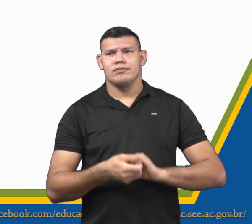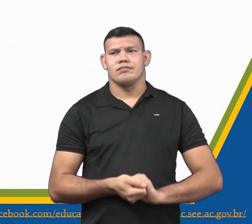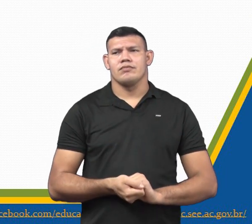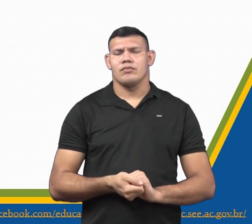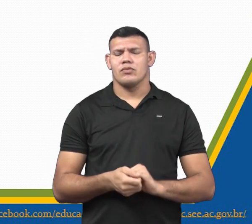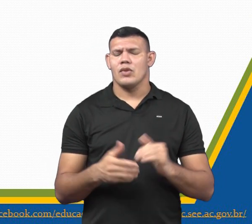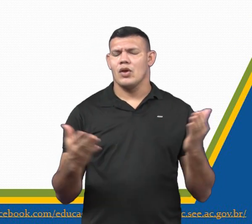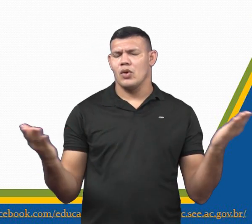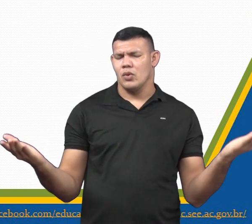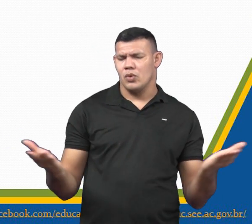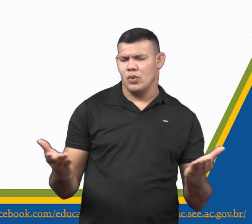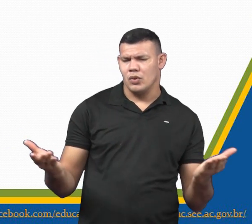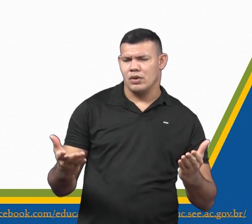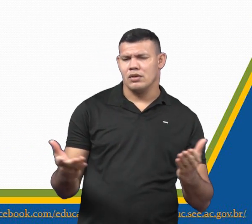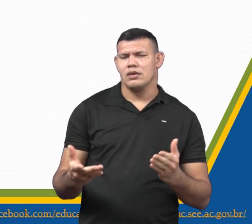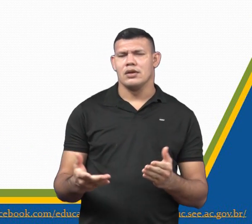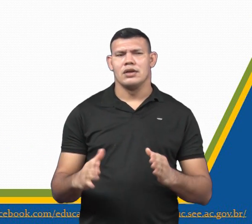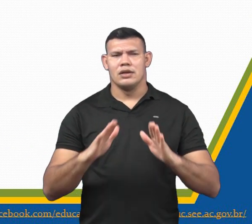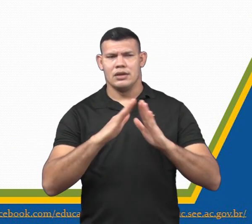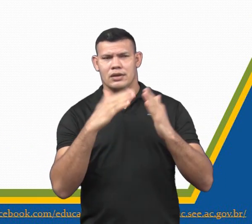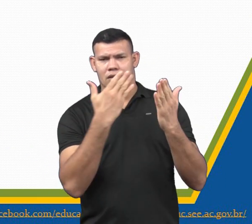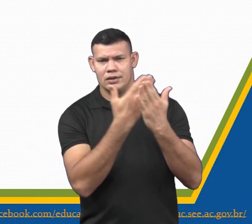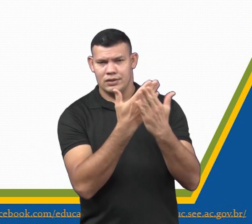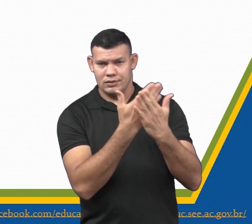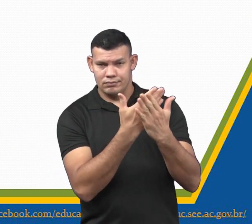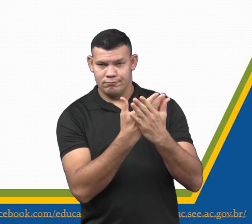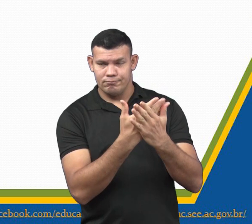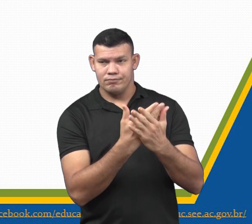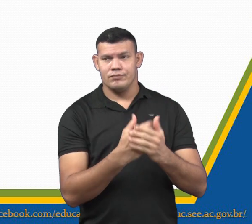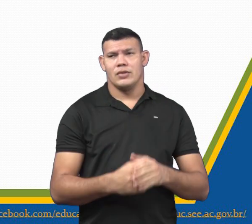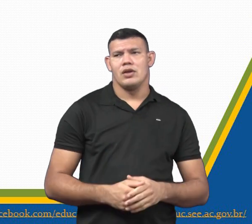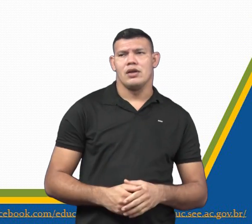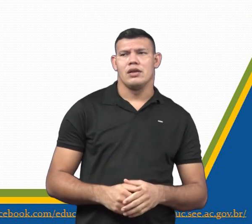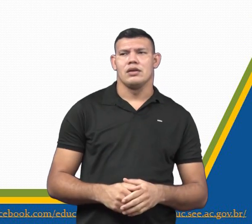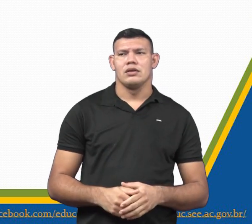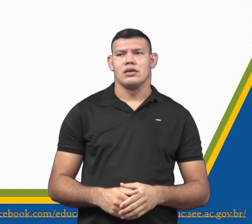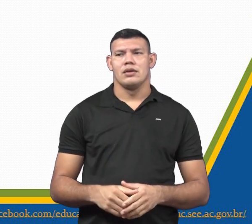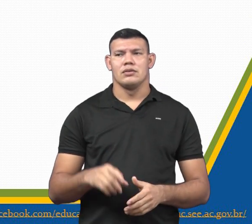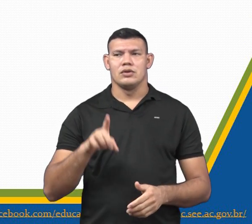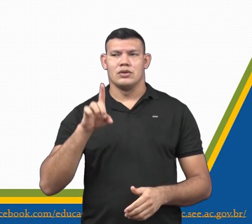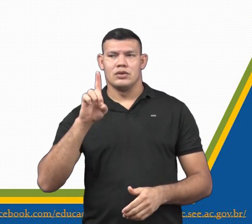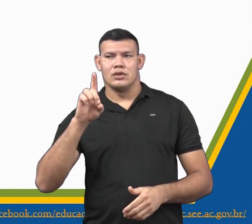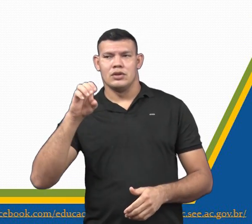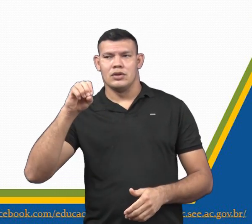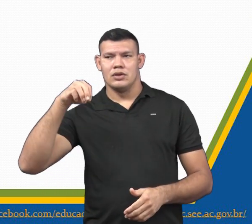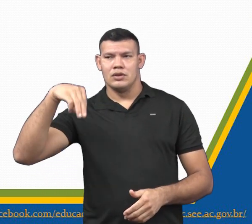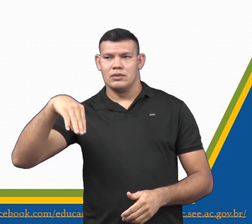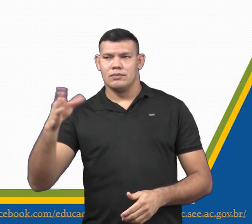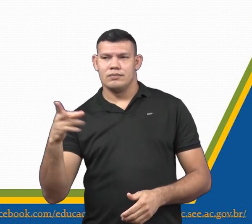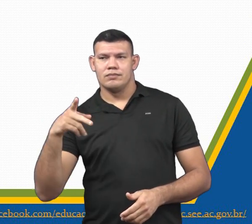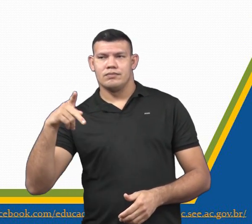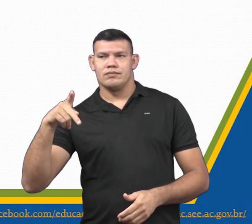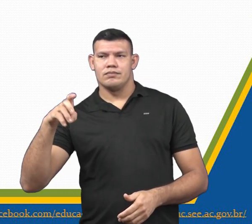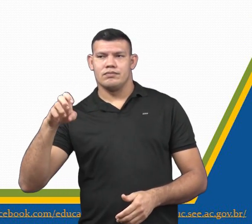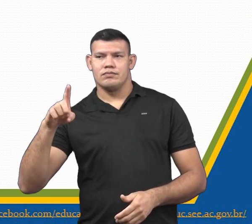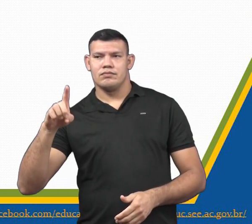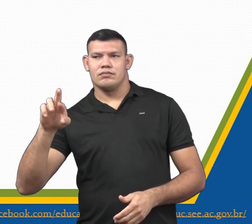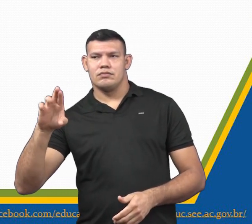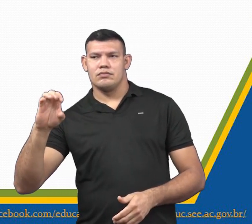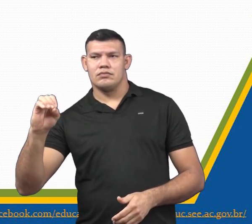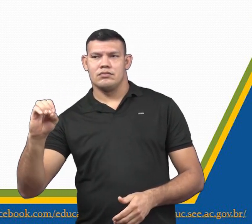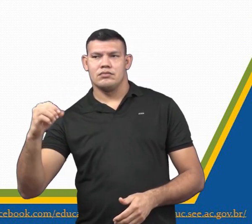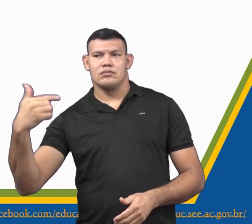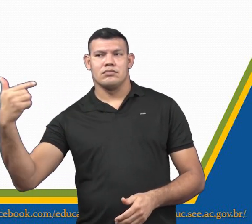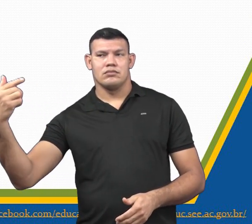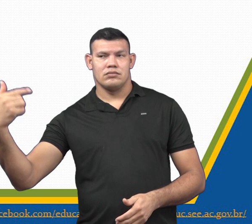Atualmente, estudo na escola Dom Pedro II, da zona leste da capital paulista. Gosto de me divertir brincando e